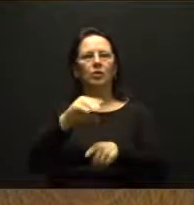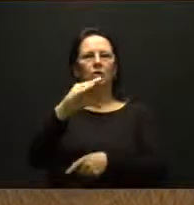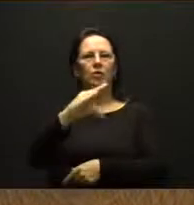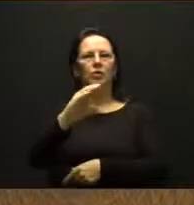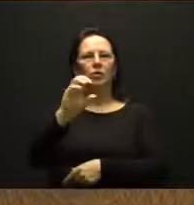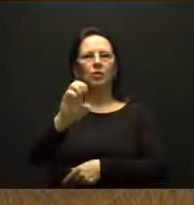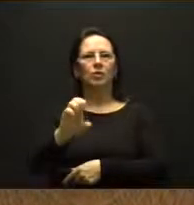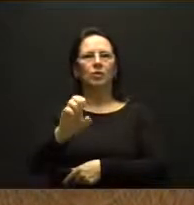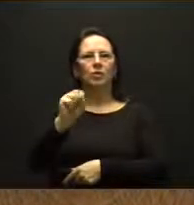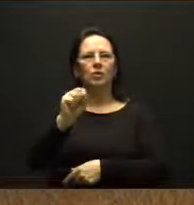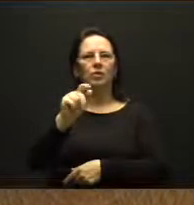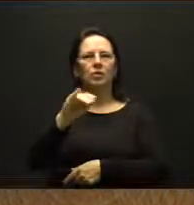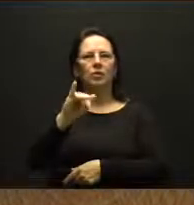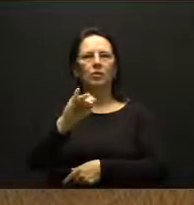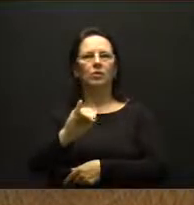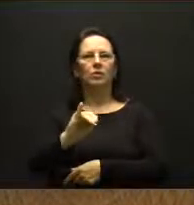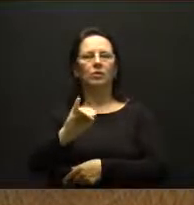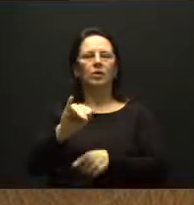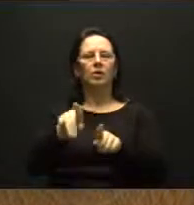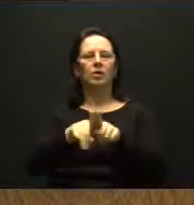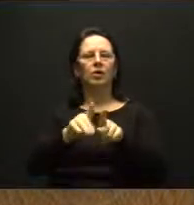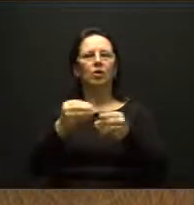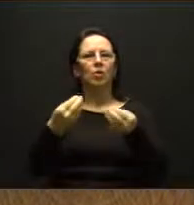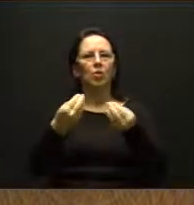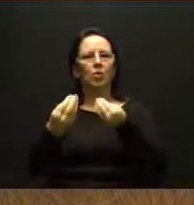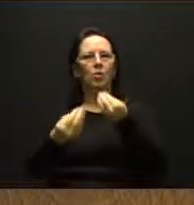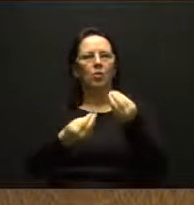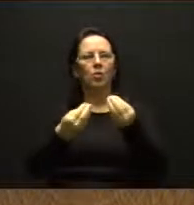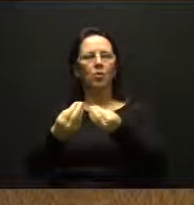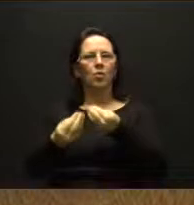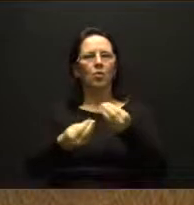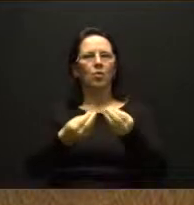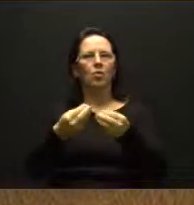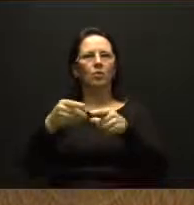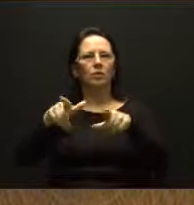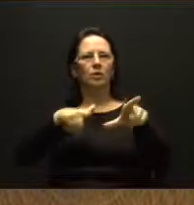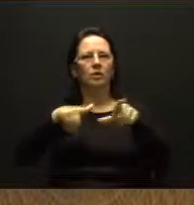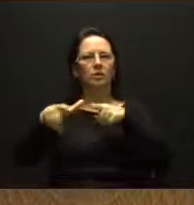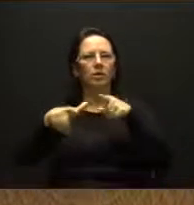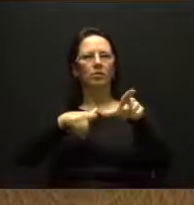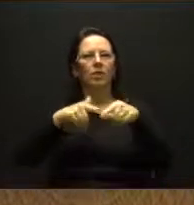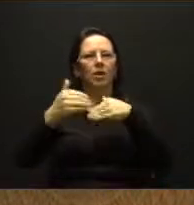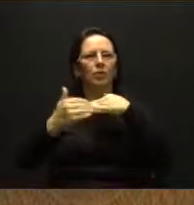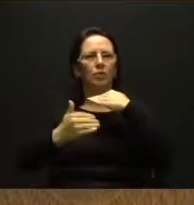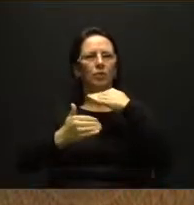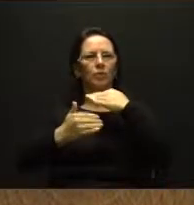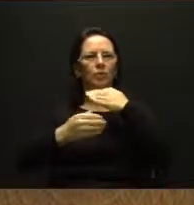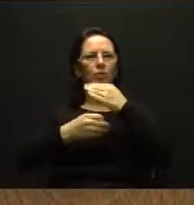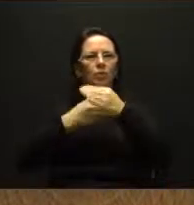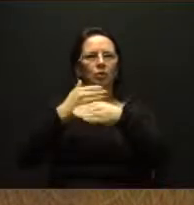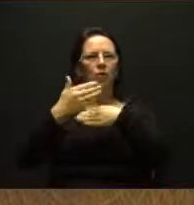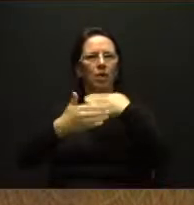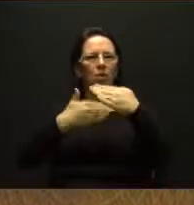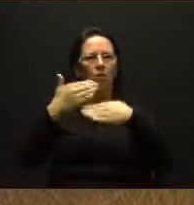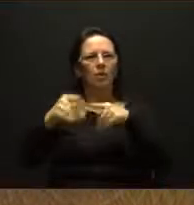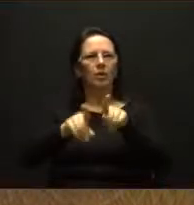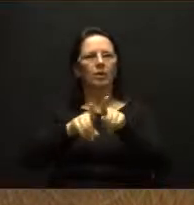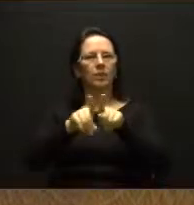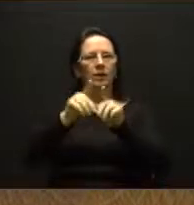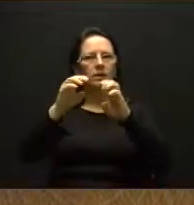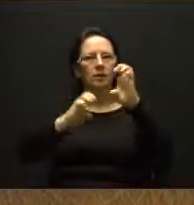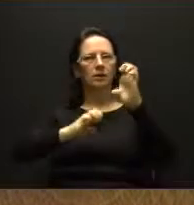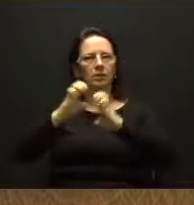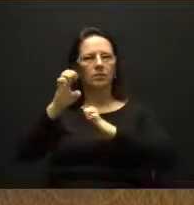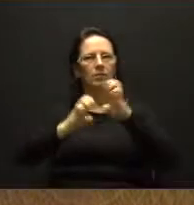bem como fiscalizar suas instalações condições de operação de mão de obra mediante o fato apontado e